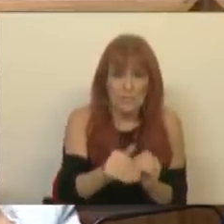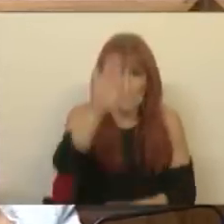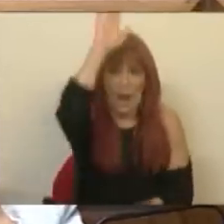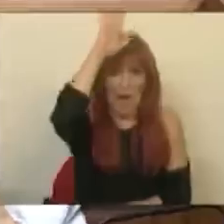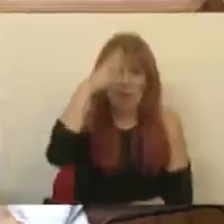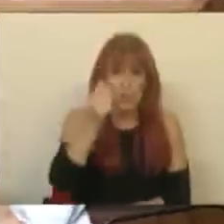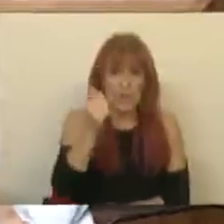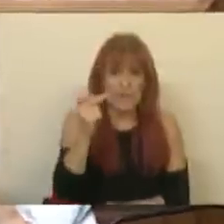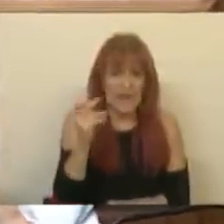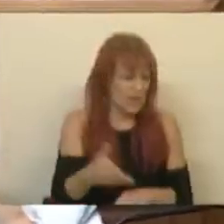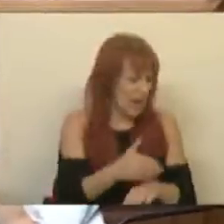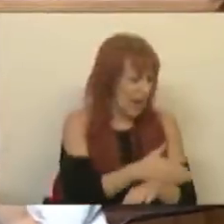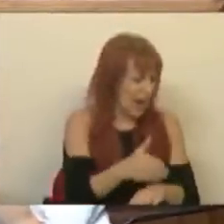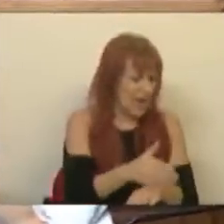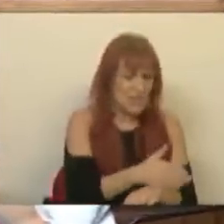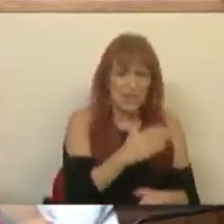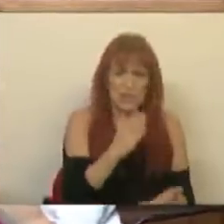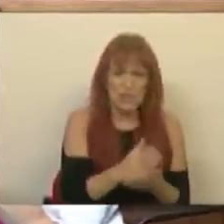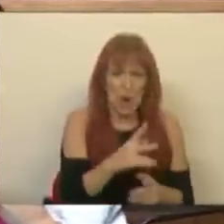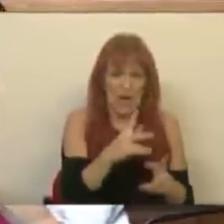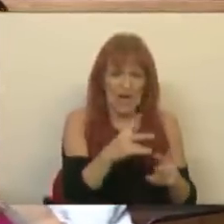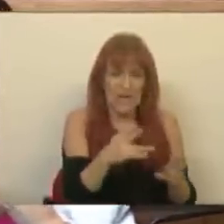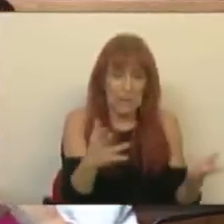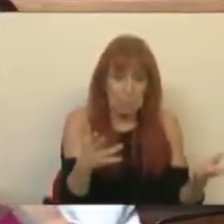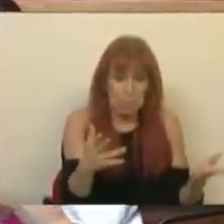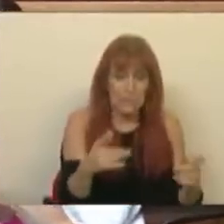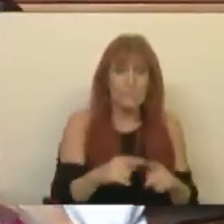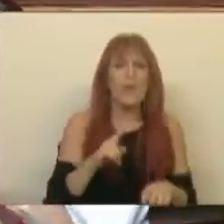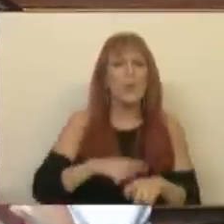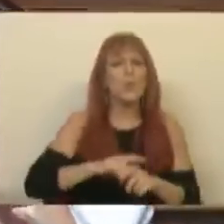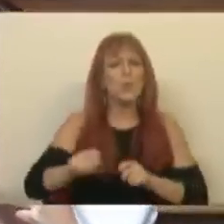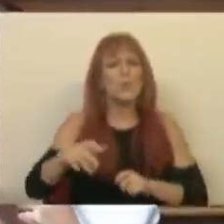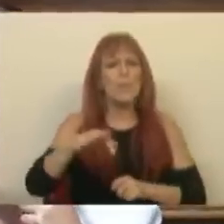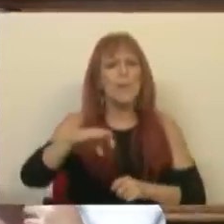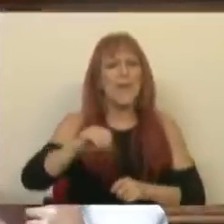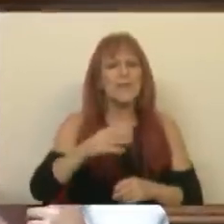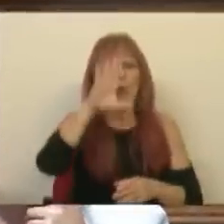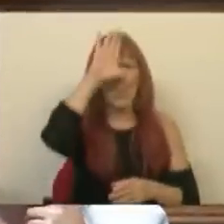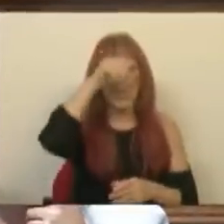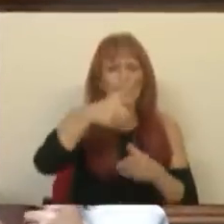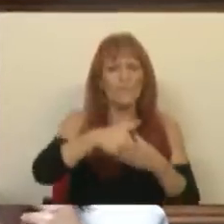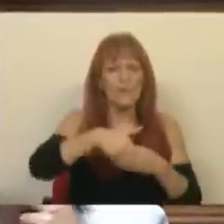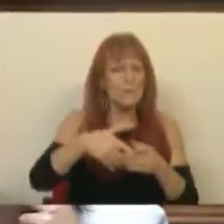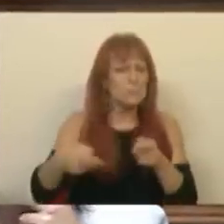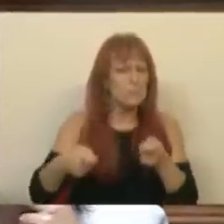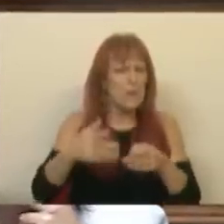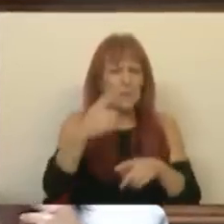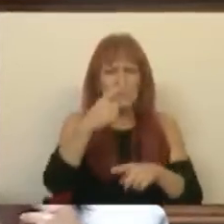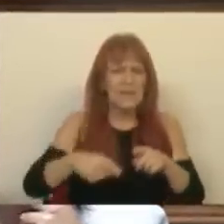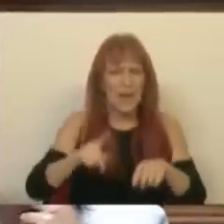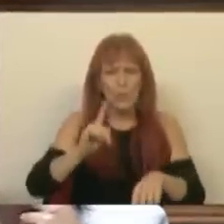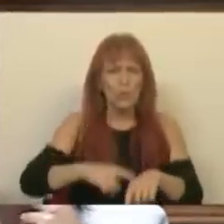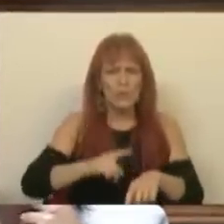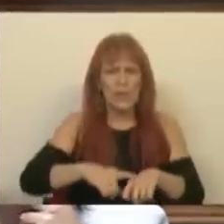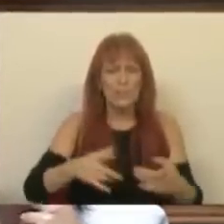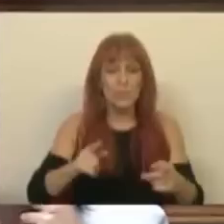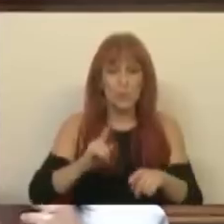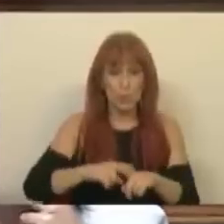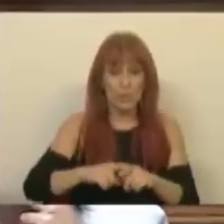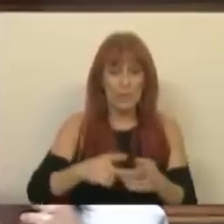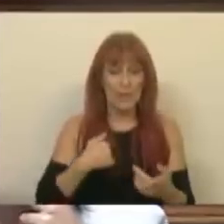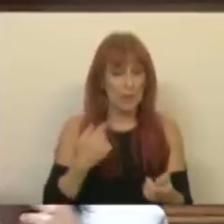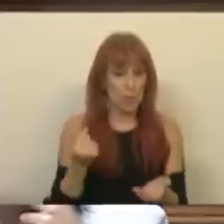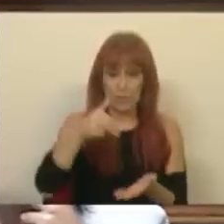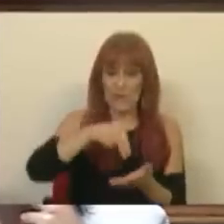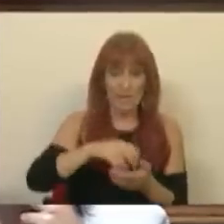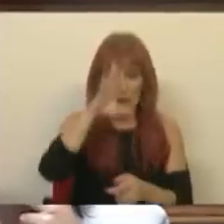porque 15 anos anteriores só pode ser uma crítica nesse período o PS governou cerca de metade do tempo e no tempo em